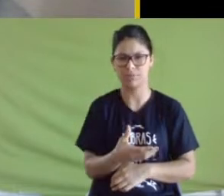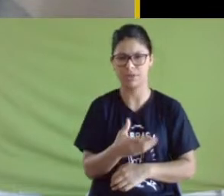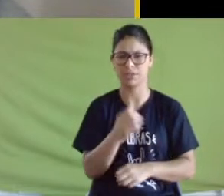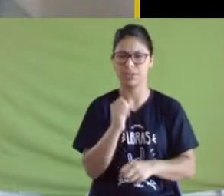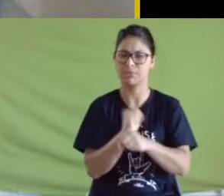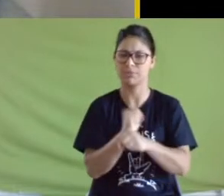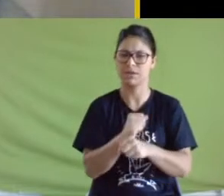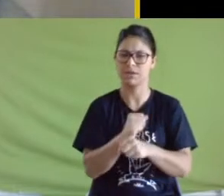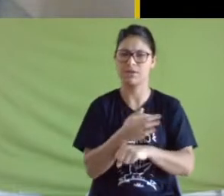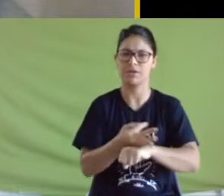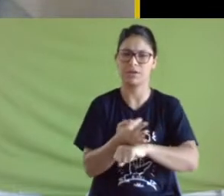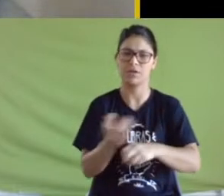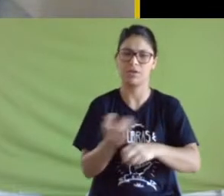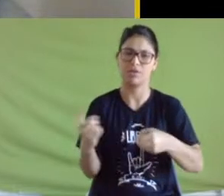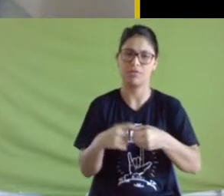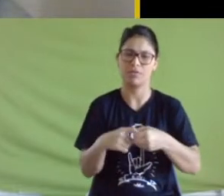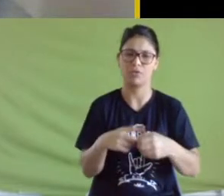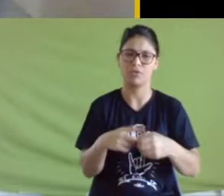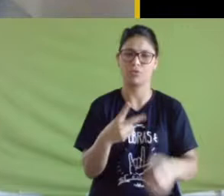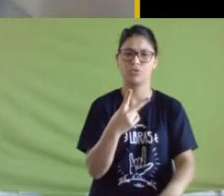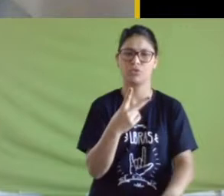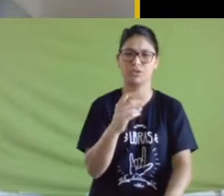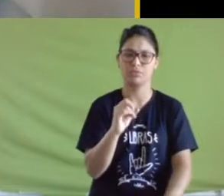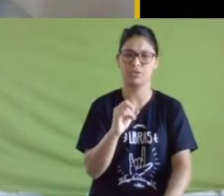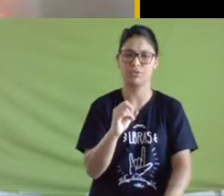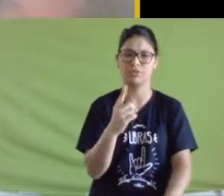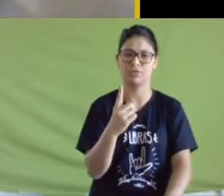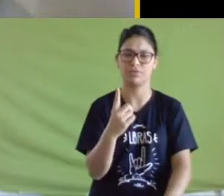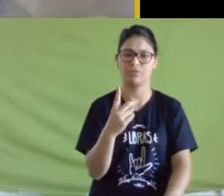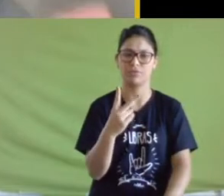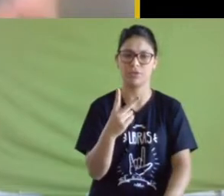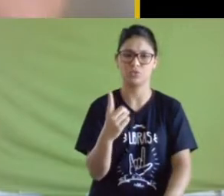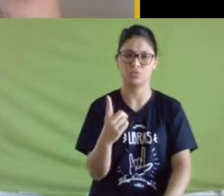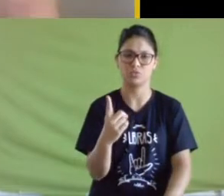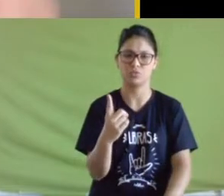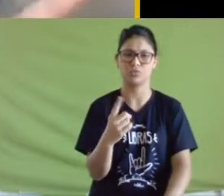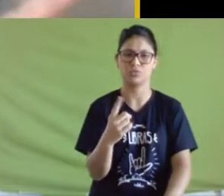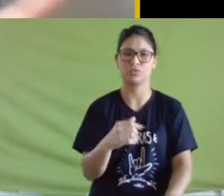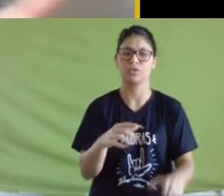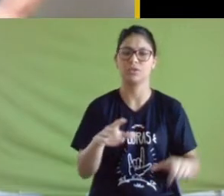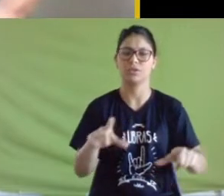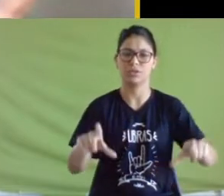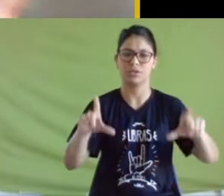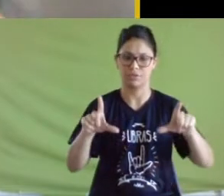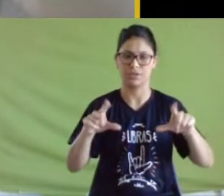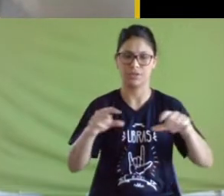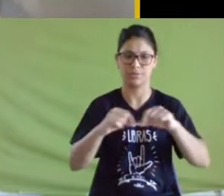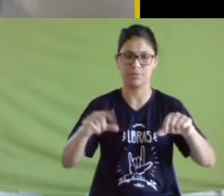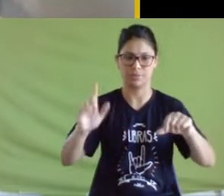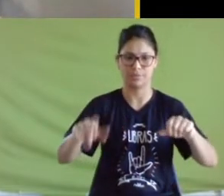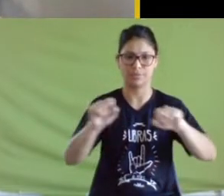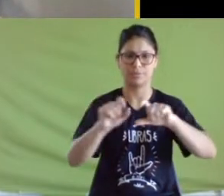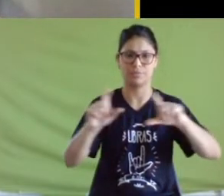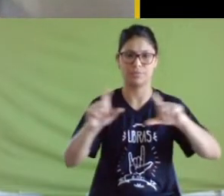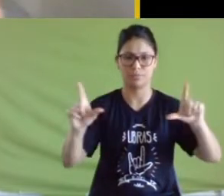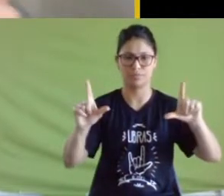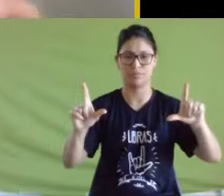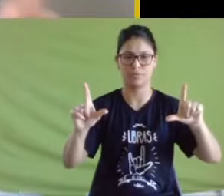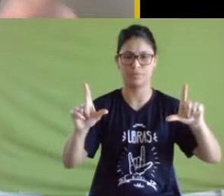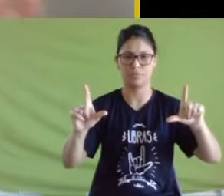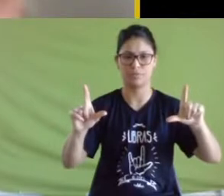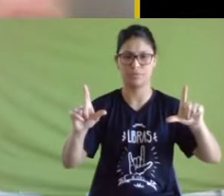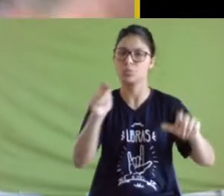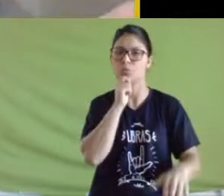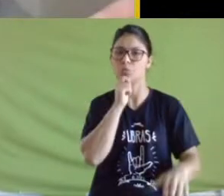e retomando em 2021. O link dos certificados está aqui no chat ao lado, né, para quem ainda